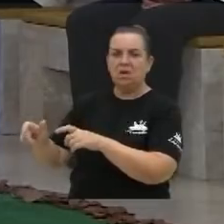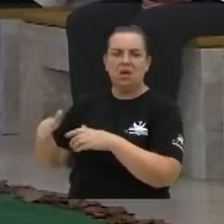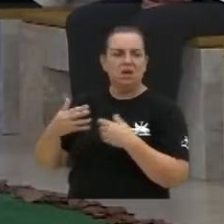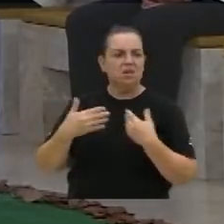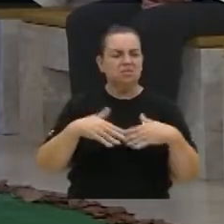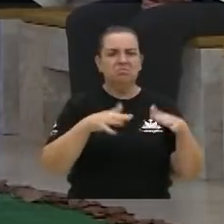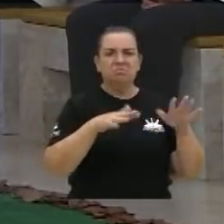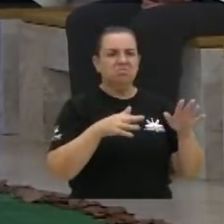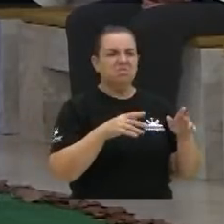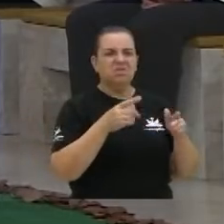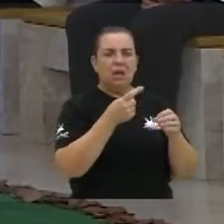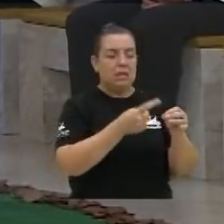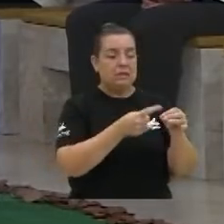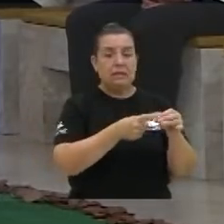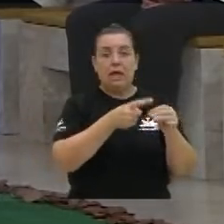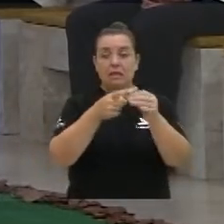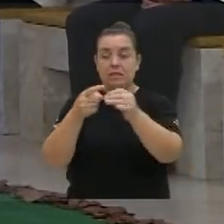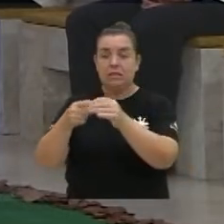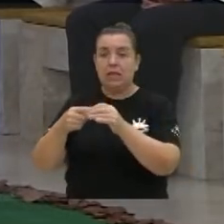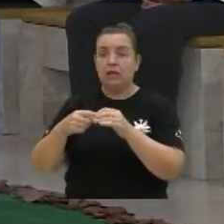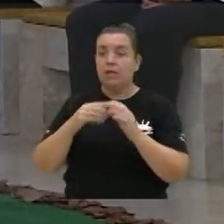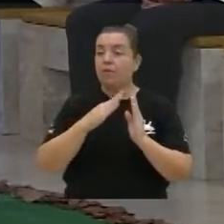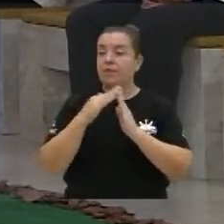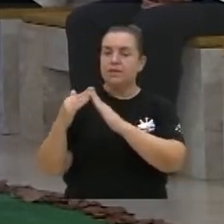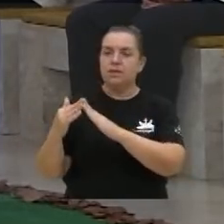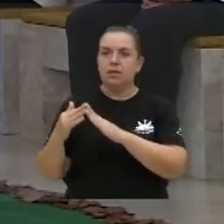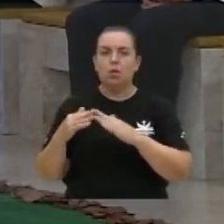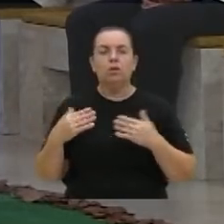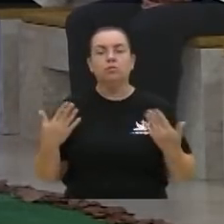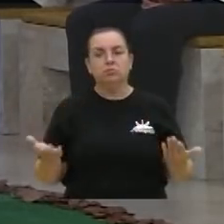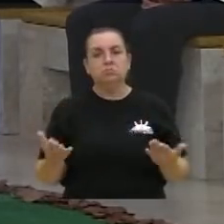para Chipre, outros para Cirene.